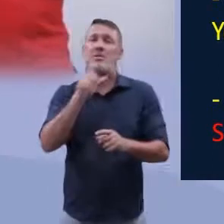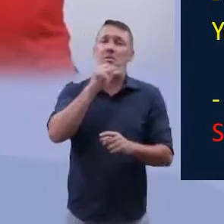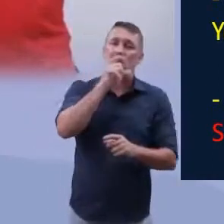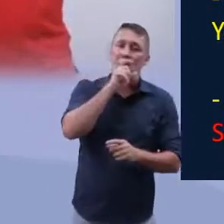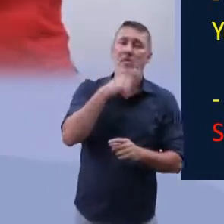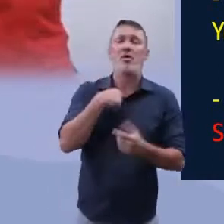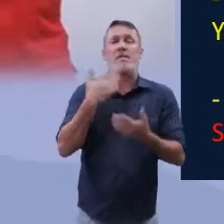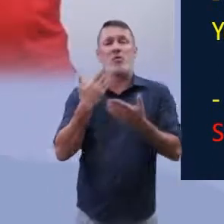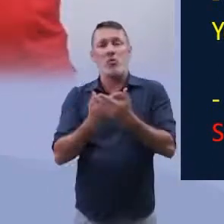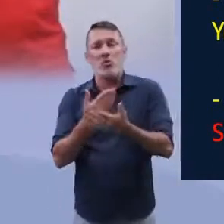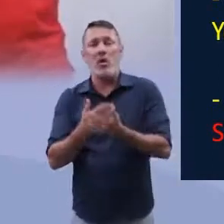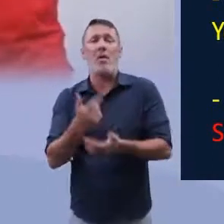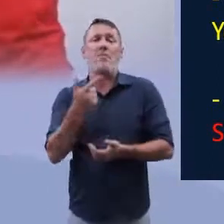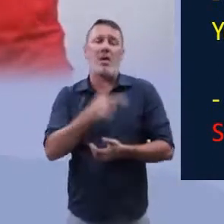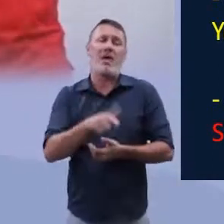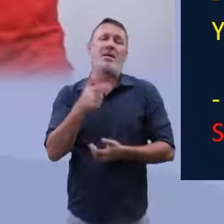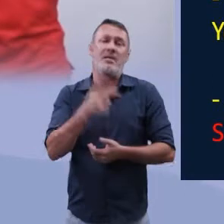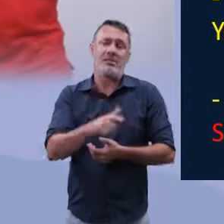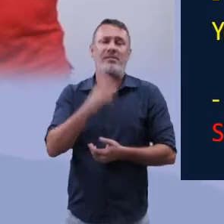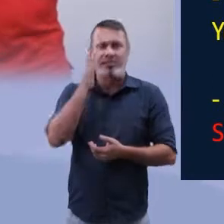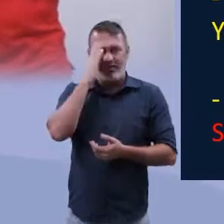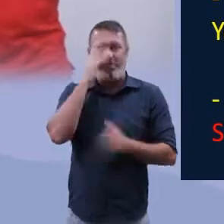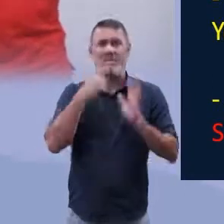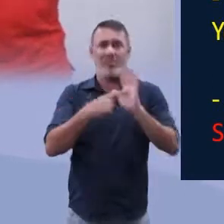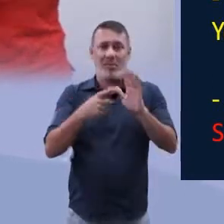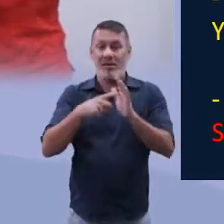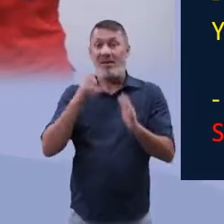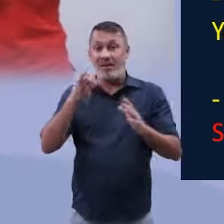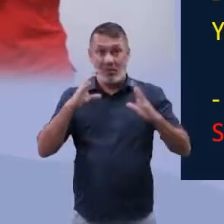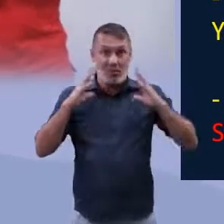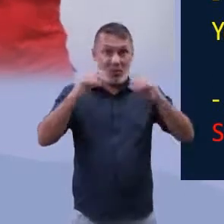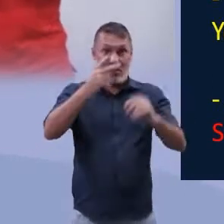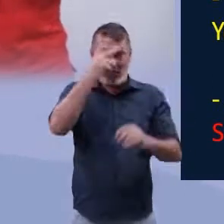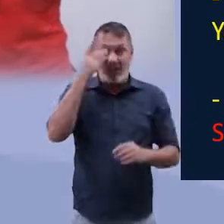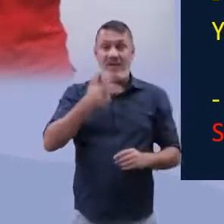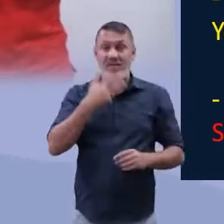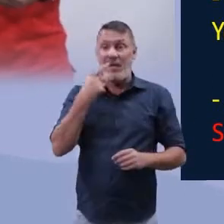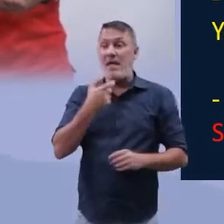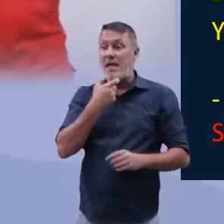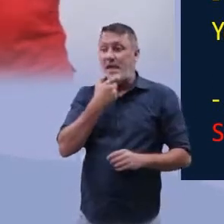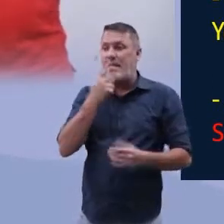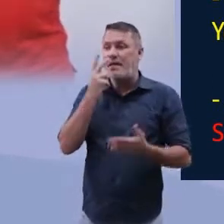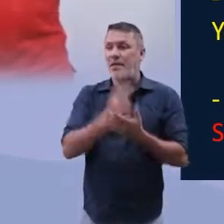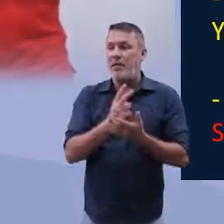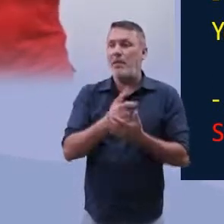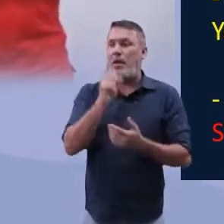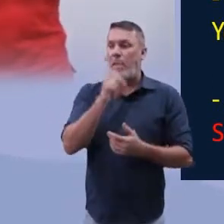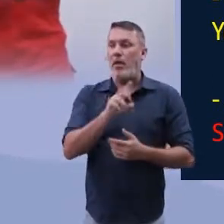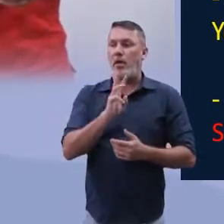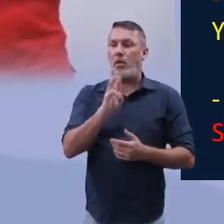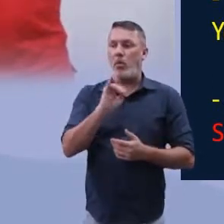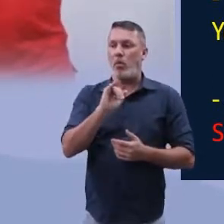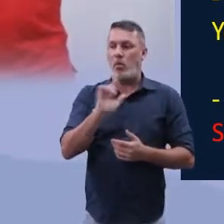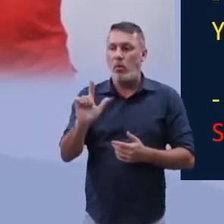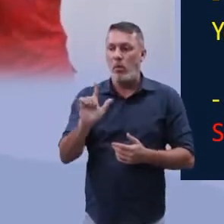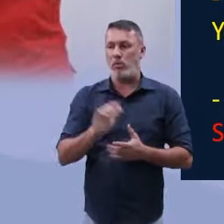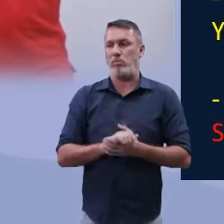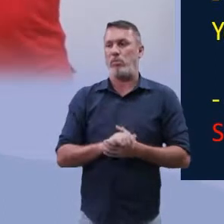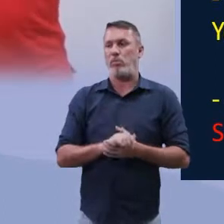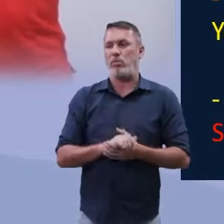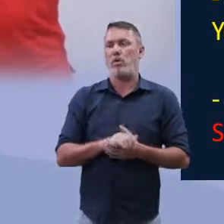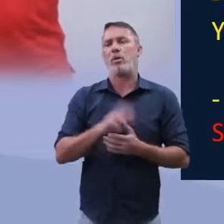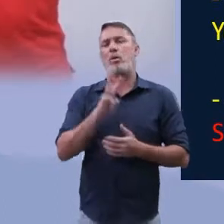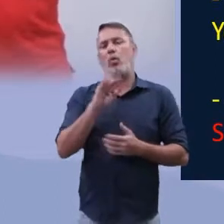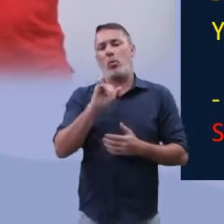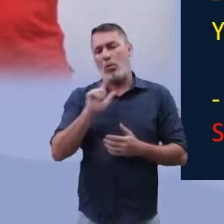de casa. Eu prometo que eu vou estudar mais. Provavelmente, se todo mundo falasse inglês o tempo todo, seria com will. Teacher, I